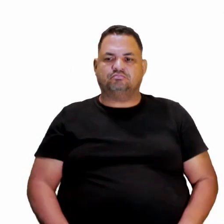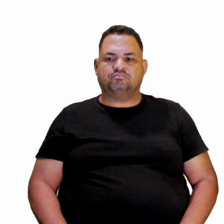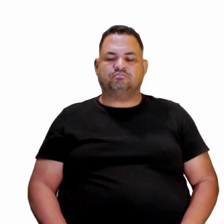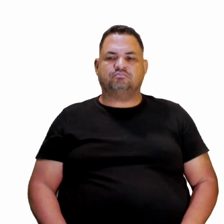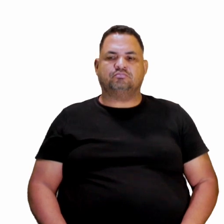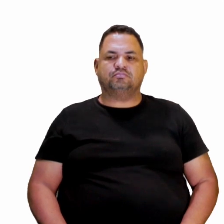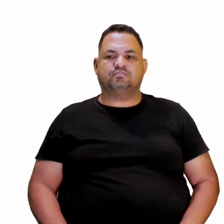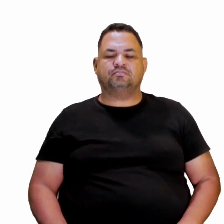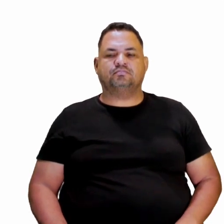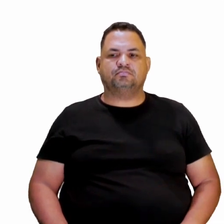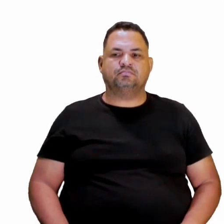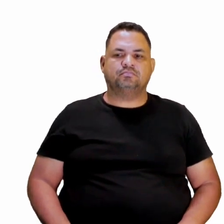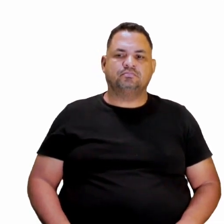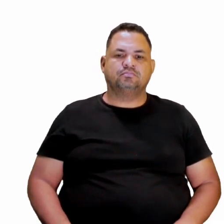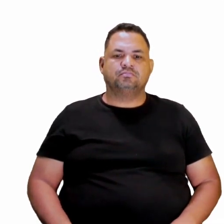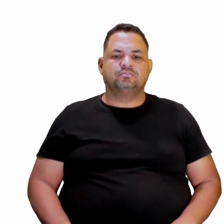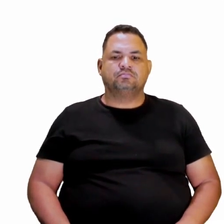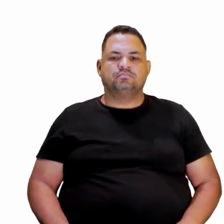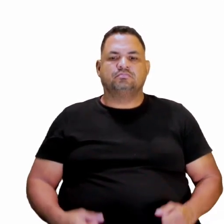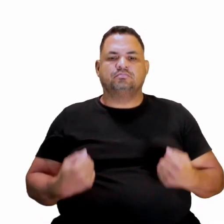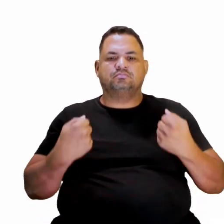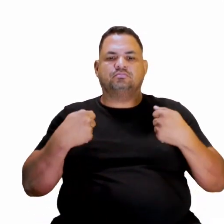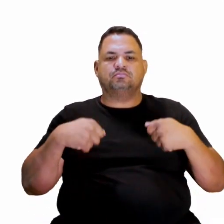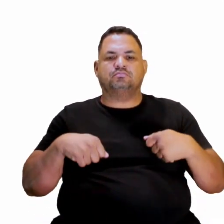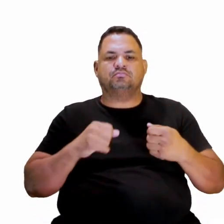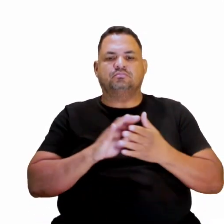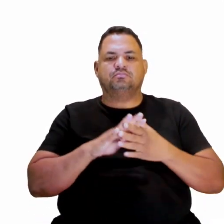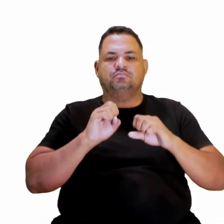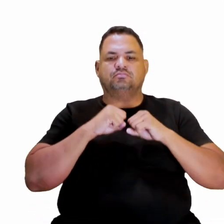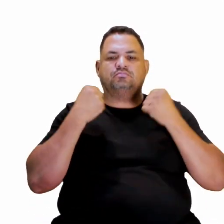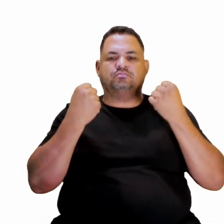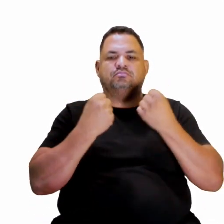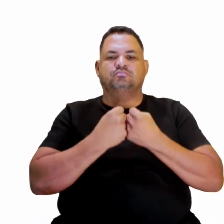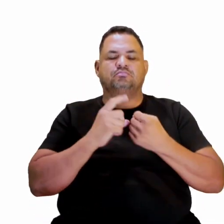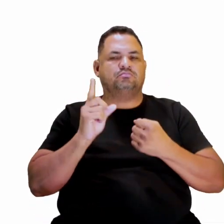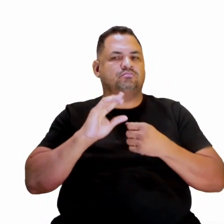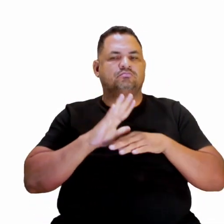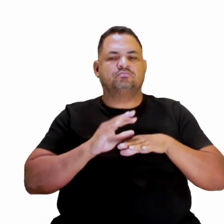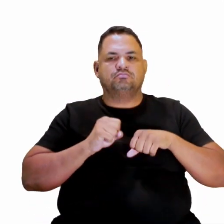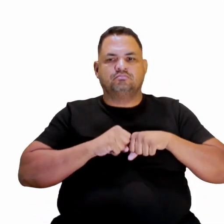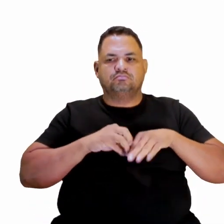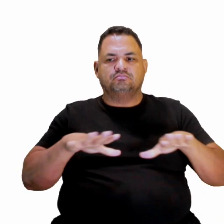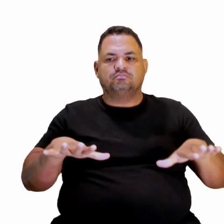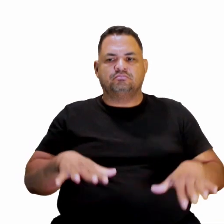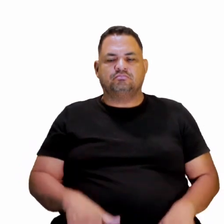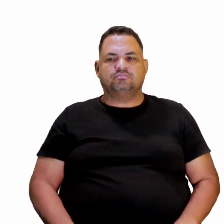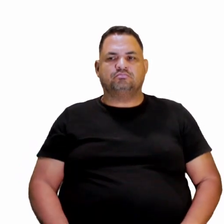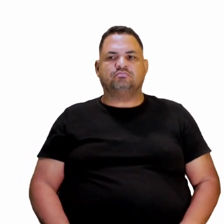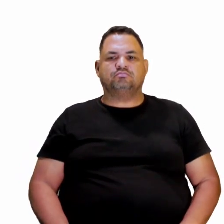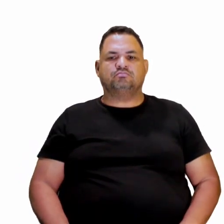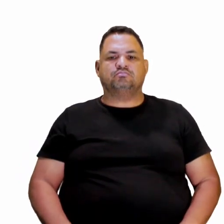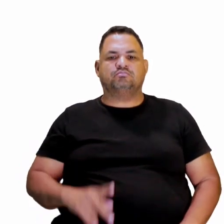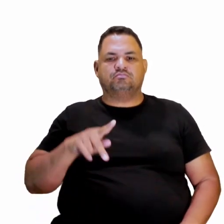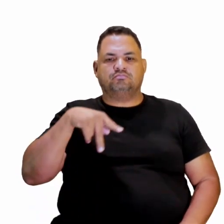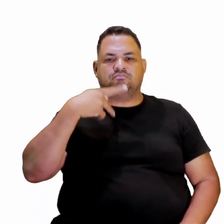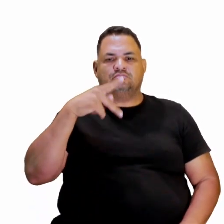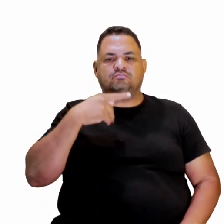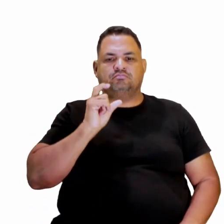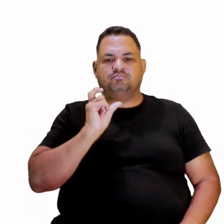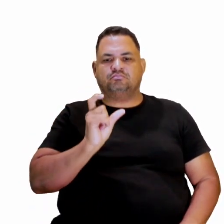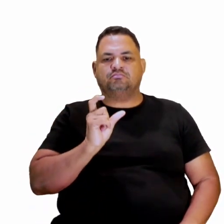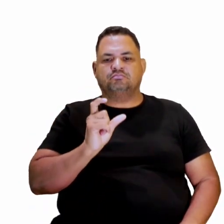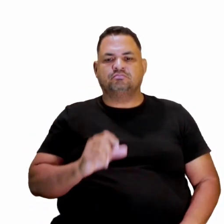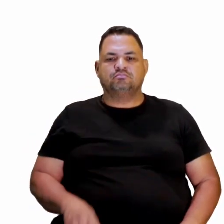é correto afirmar, é as possibilidades de seminários não são abrangentes. Tanto é que eu comentei com vocês, a